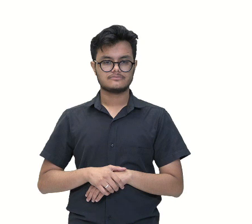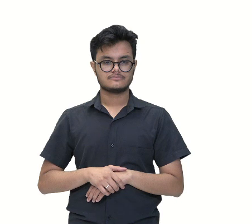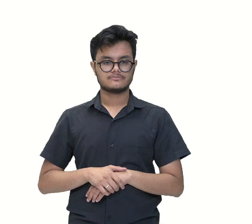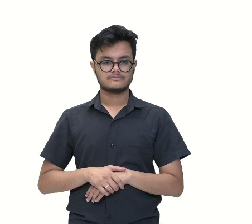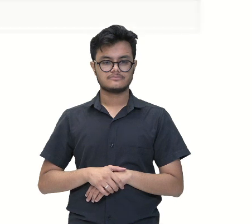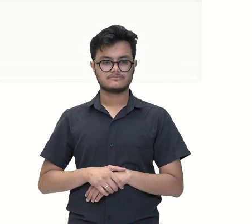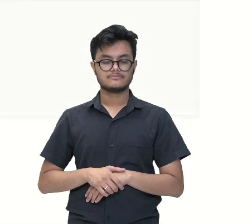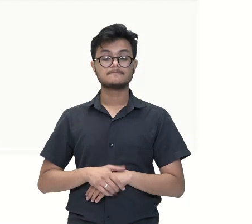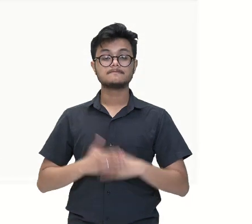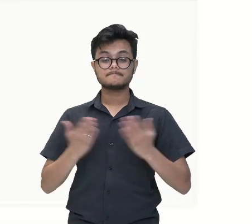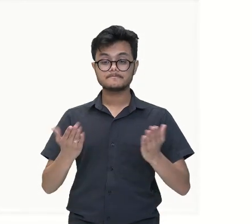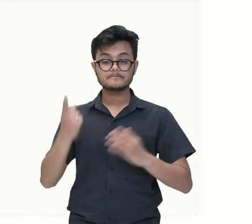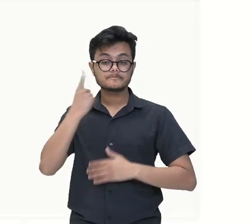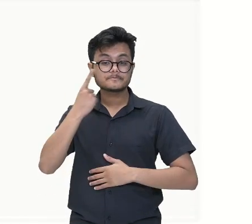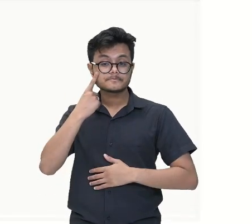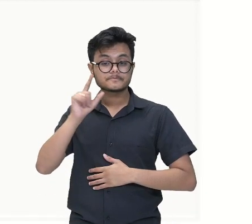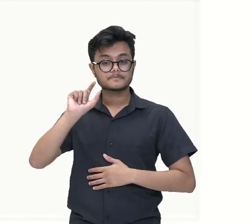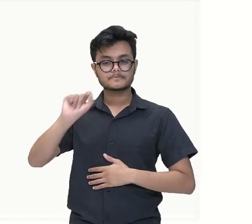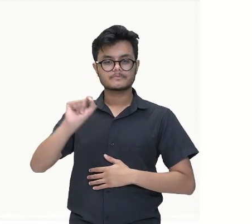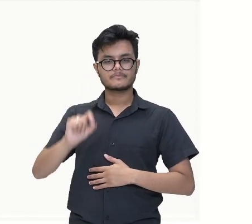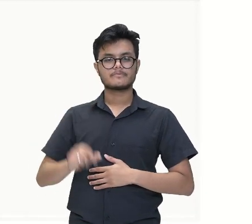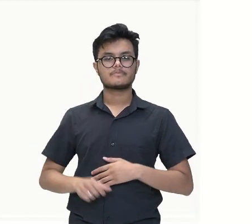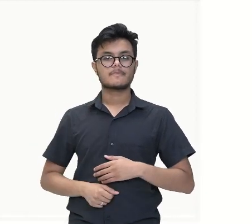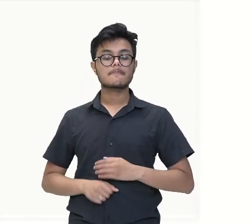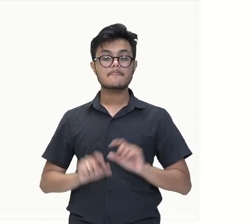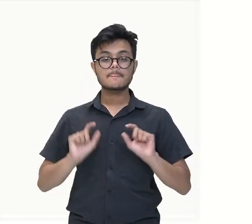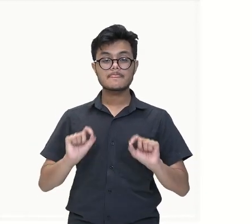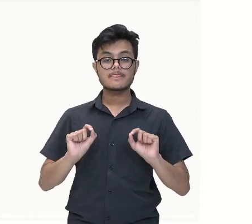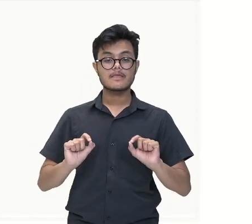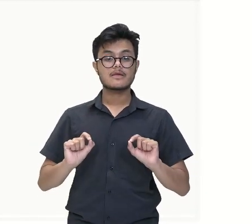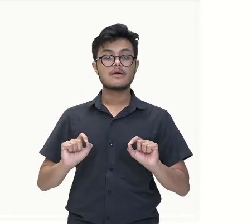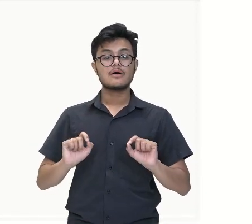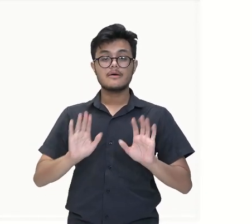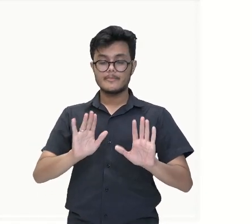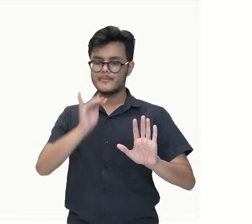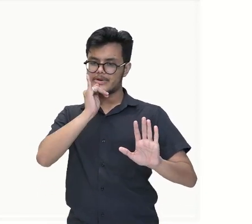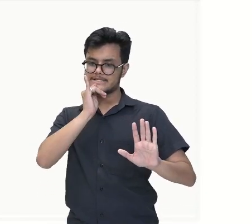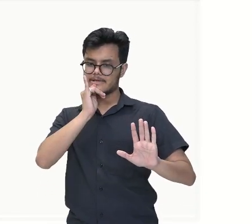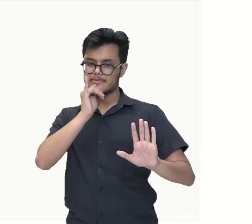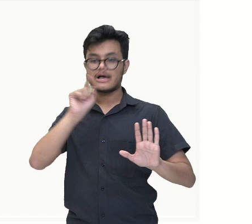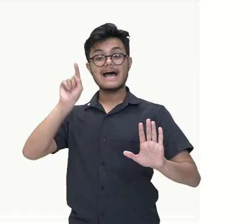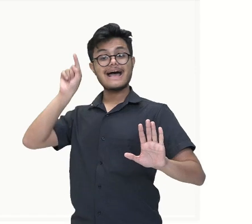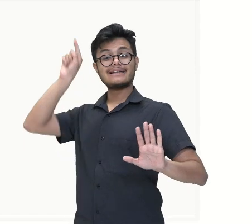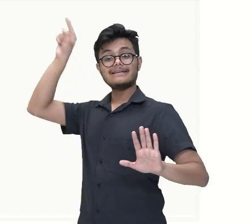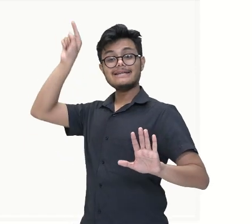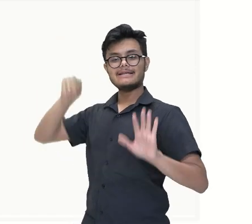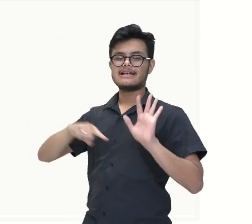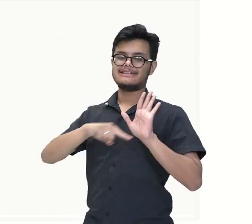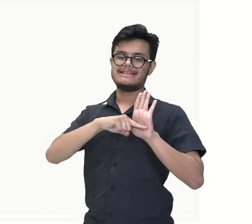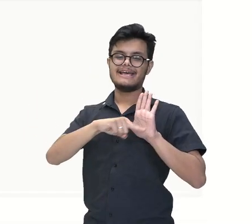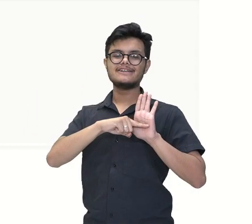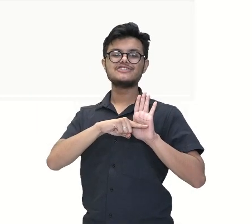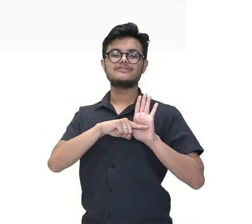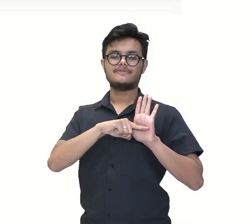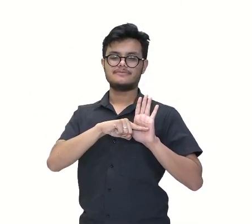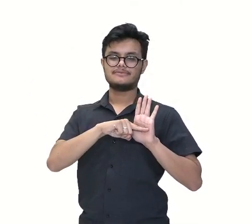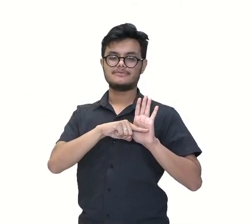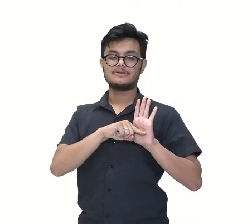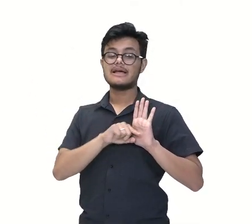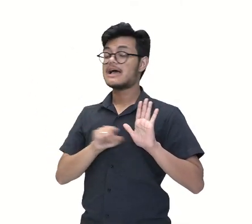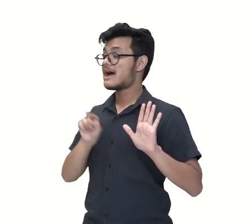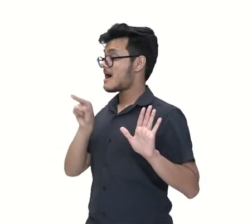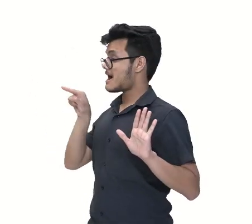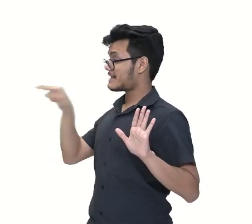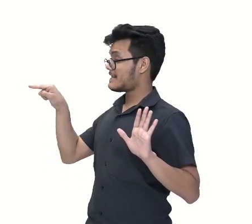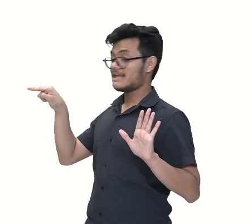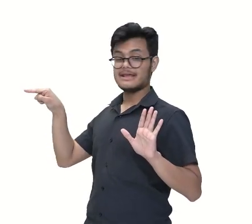Agora, observem que o coeficiente aqui, ele é negativo, né? O coeficiente é negativo. E